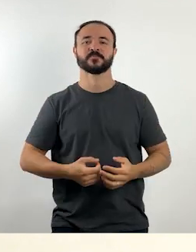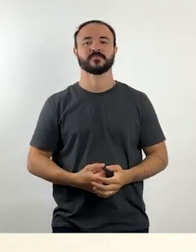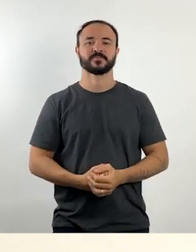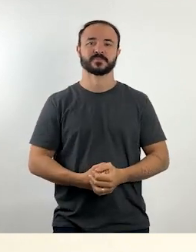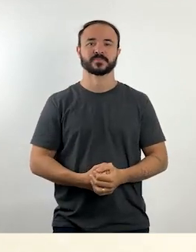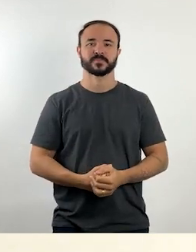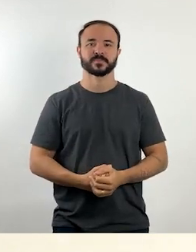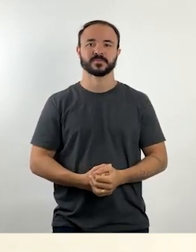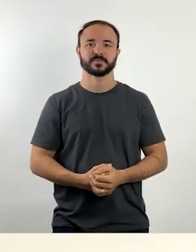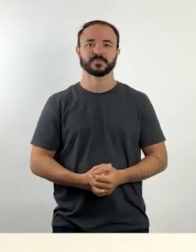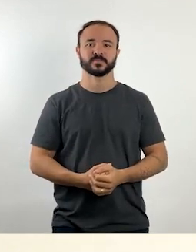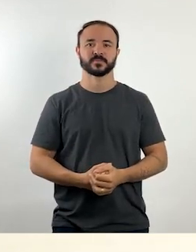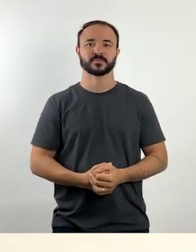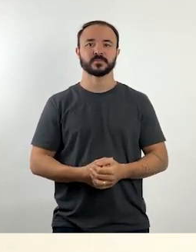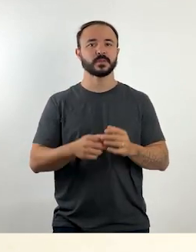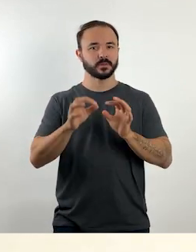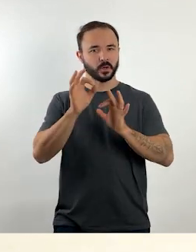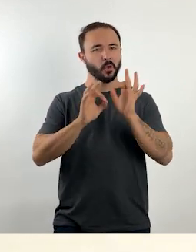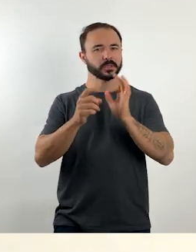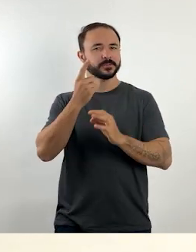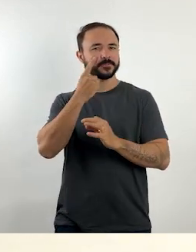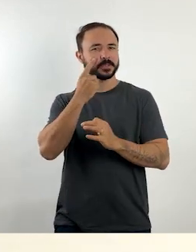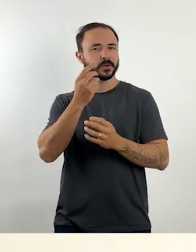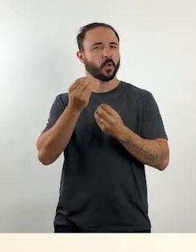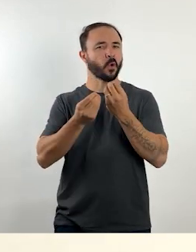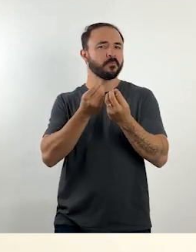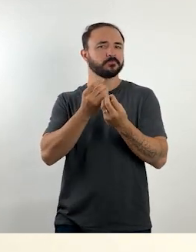anteriormente. Vou colocar um desse lado